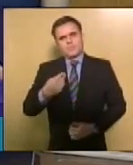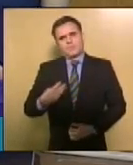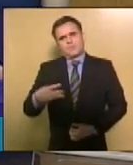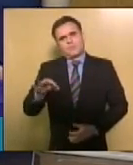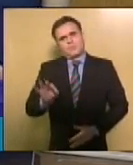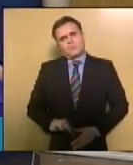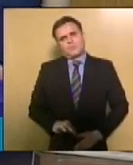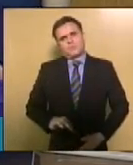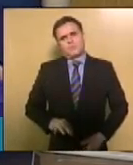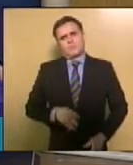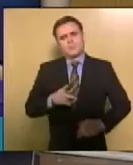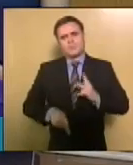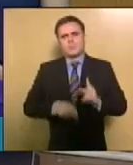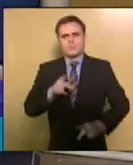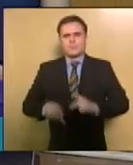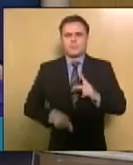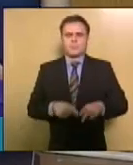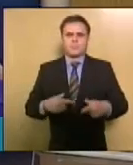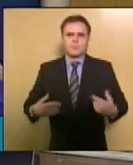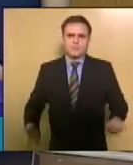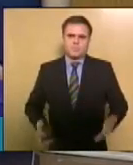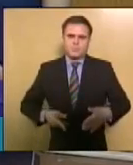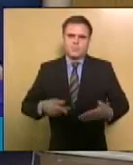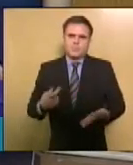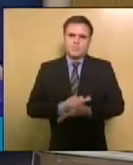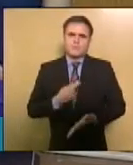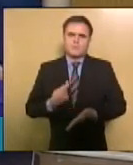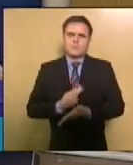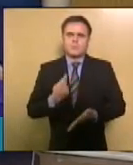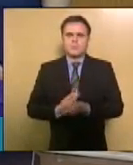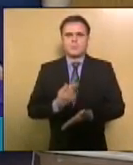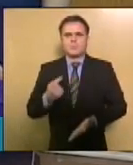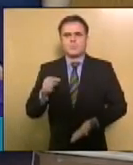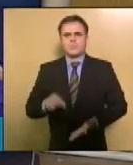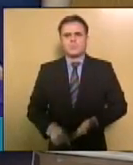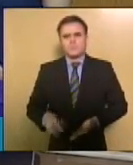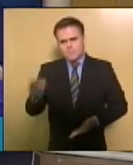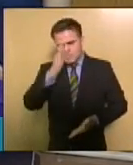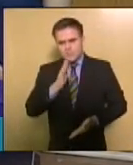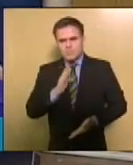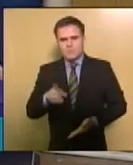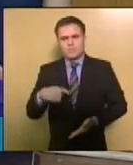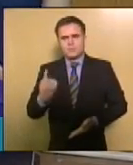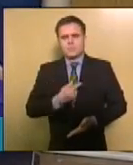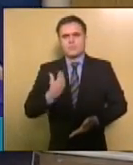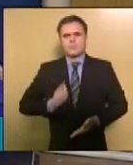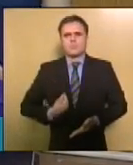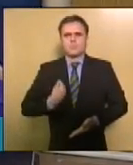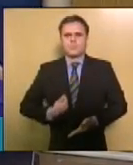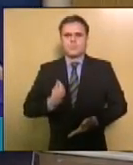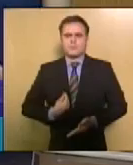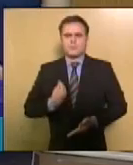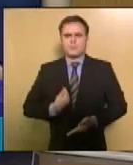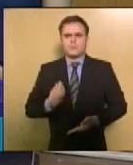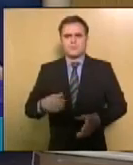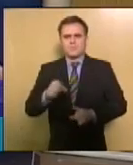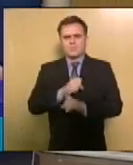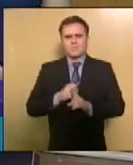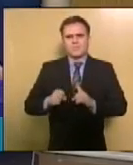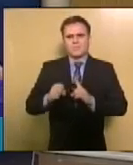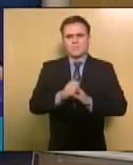população mundial então algo está muito errado aqui no Brasil nós estamos vivendo é uma sociedade